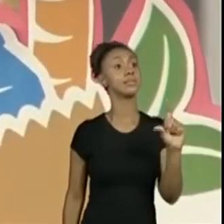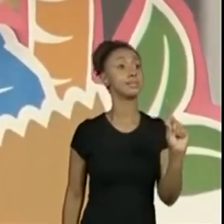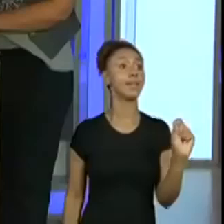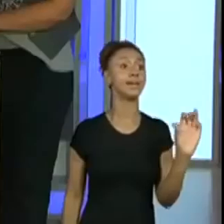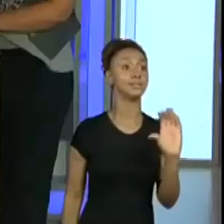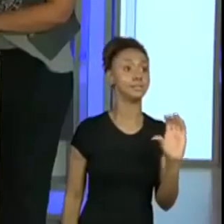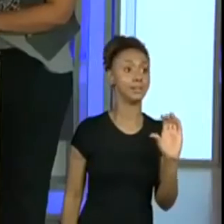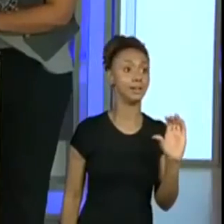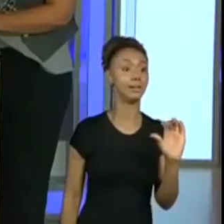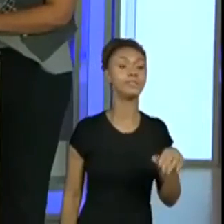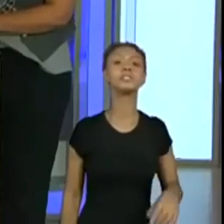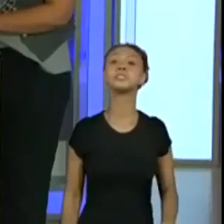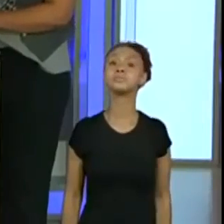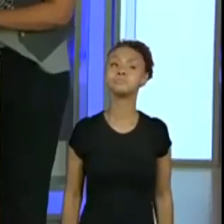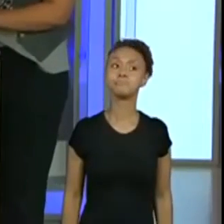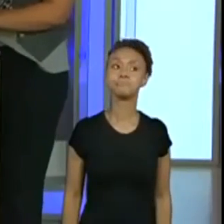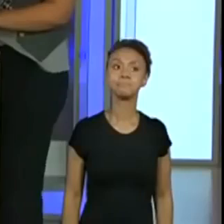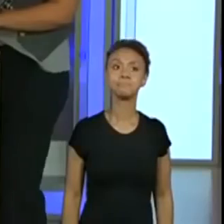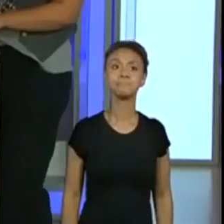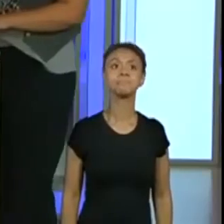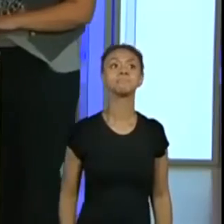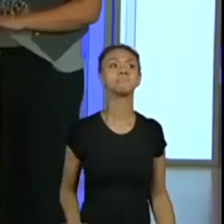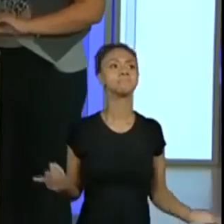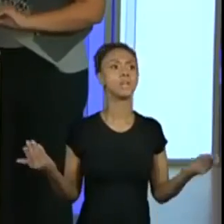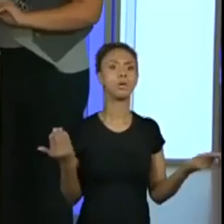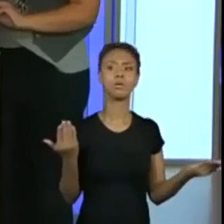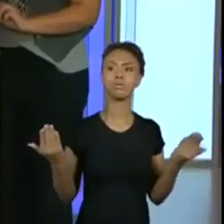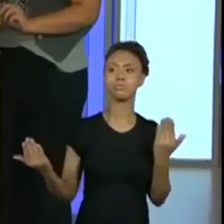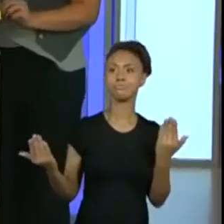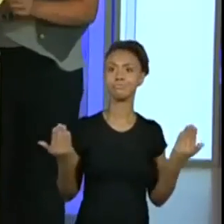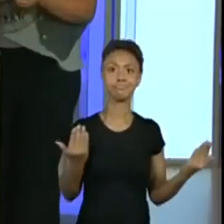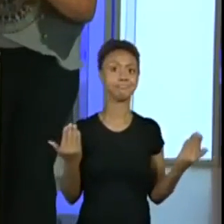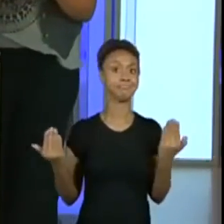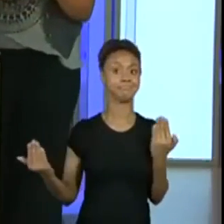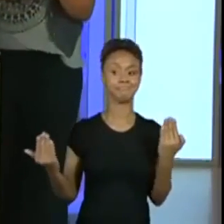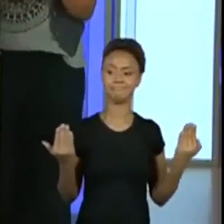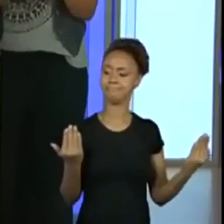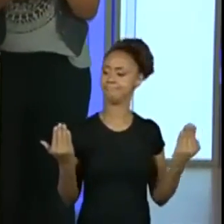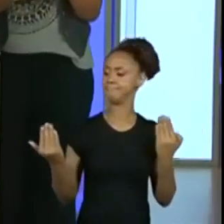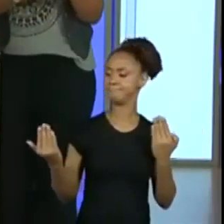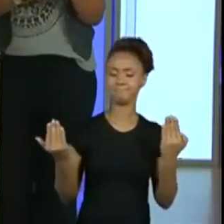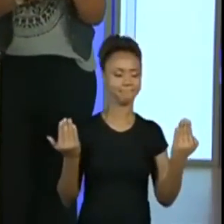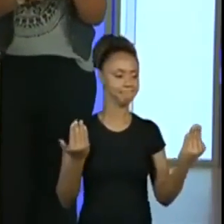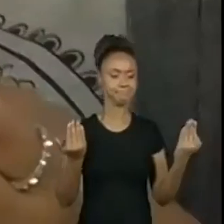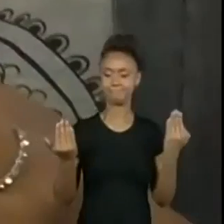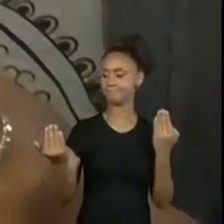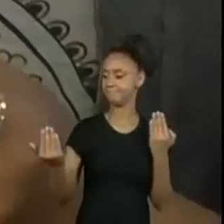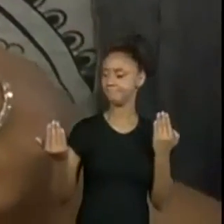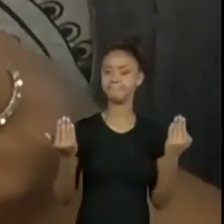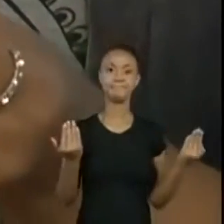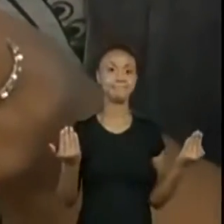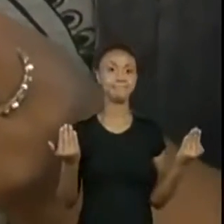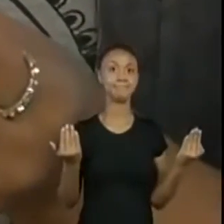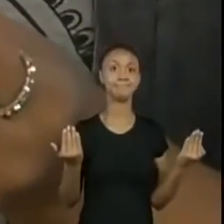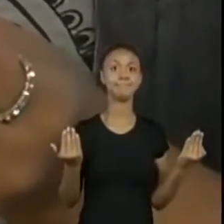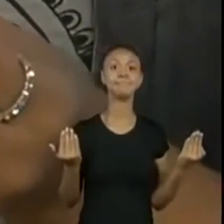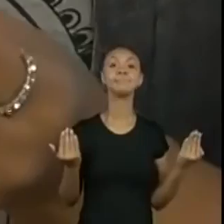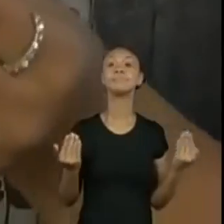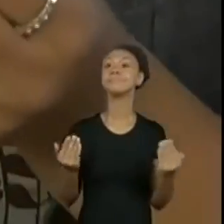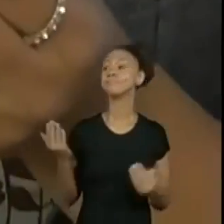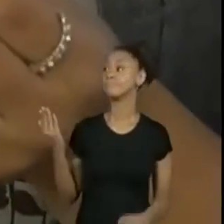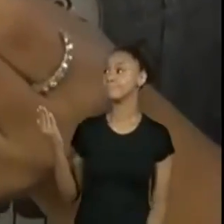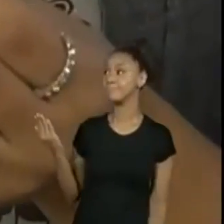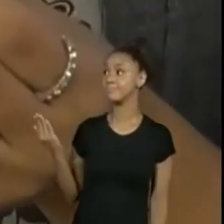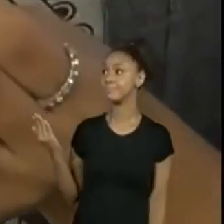R$ 6,10. Pro, vamos fazer a equivalência aí, vamos verificar a comparação desses dois valores juntinhos? Isso. Então, em um